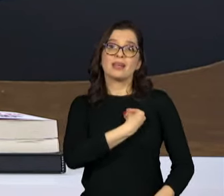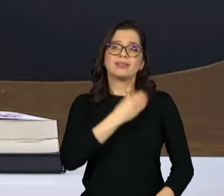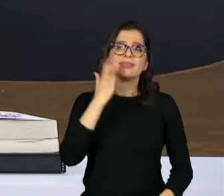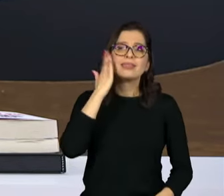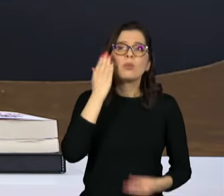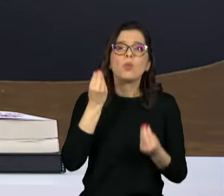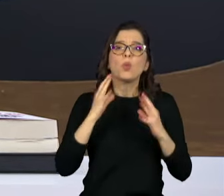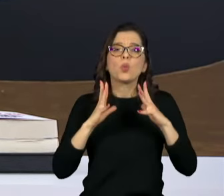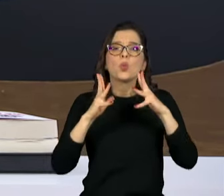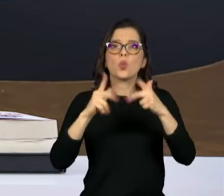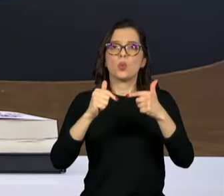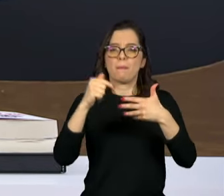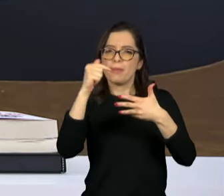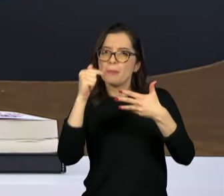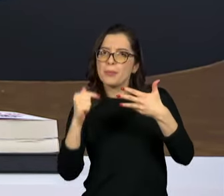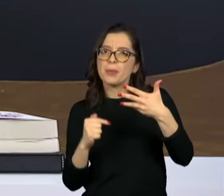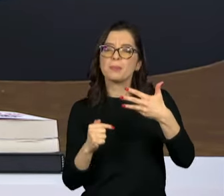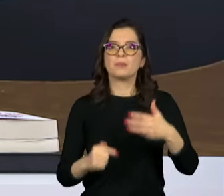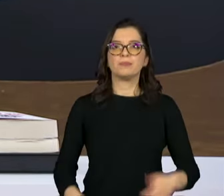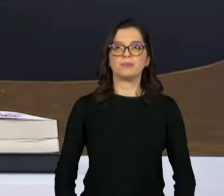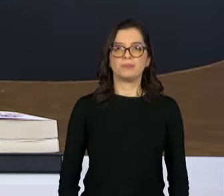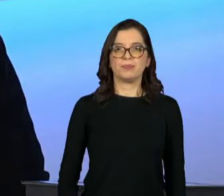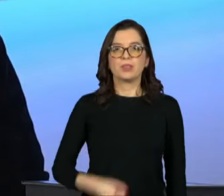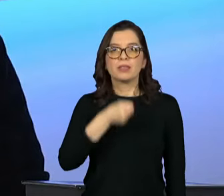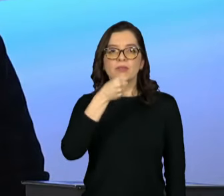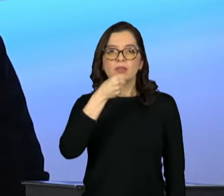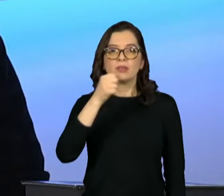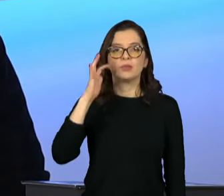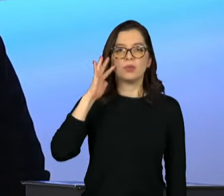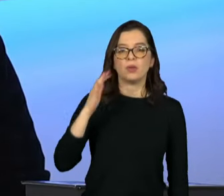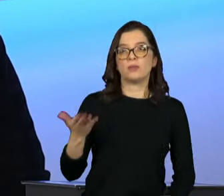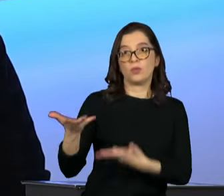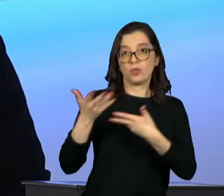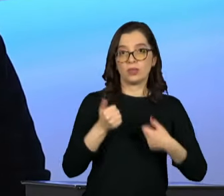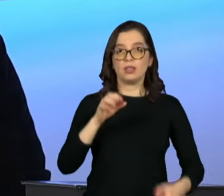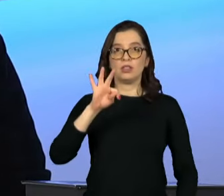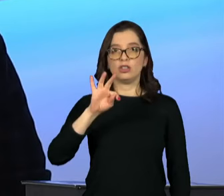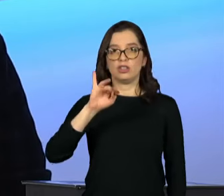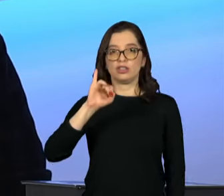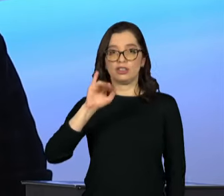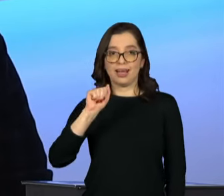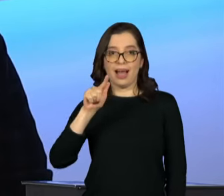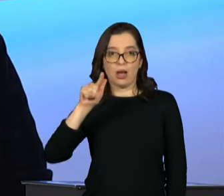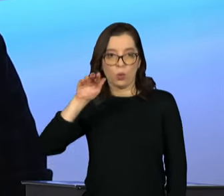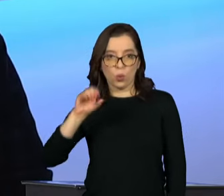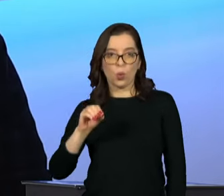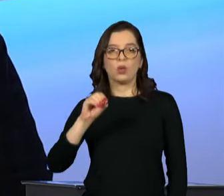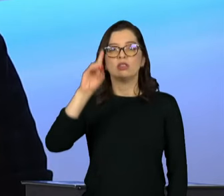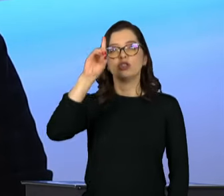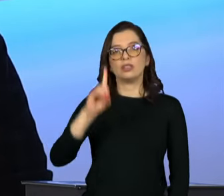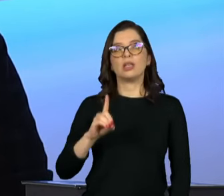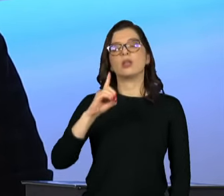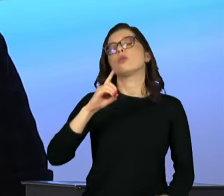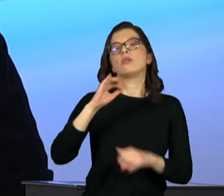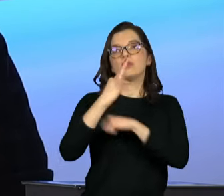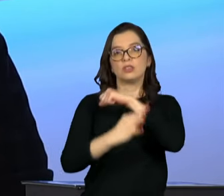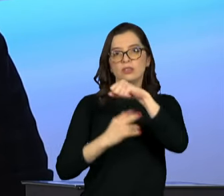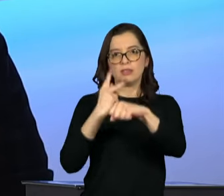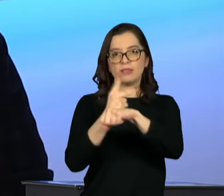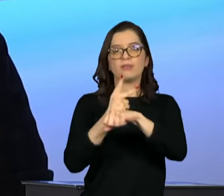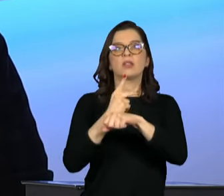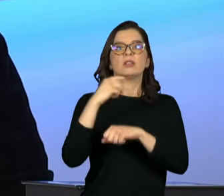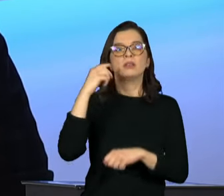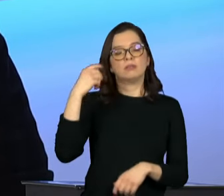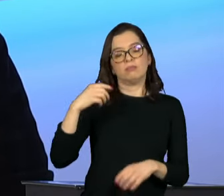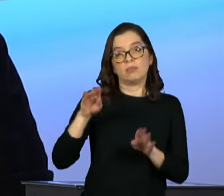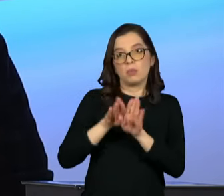Para entrevistar o filósofo Michael Sandel, nós convidamos Thiago Amparo, professor da Faculdade de Direito da Fundação Getúlio Vargas de